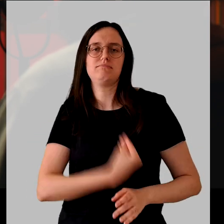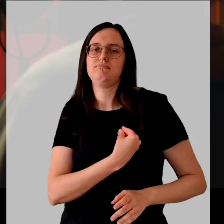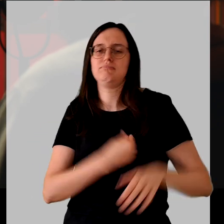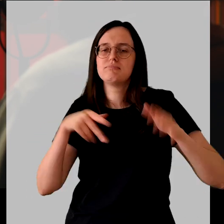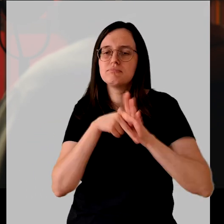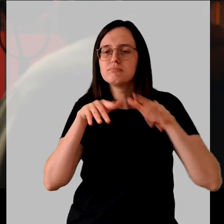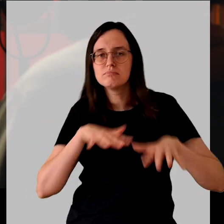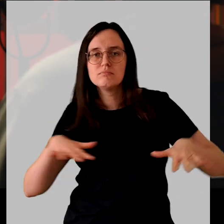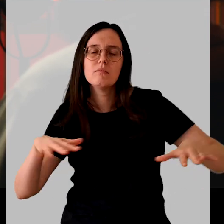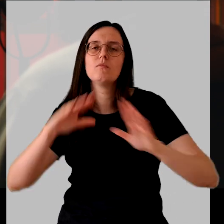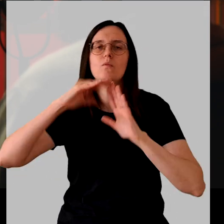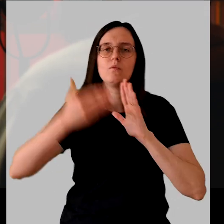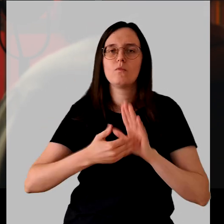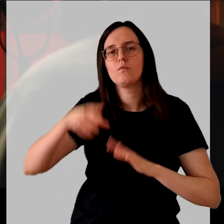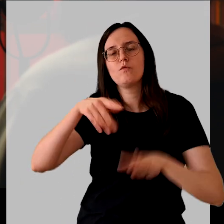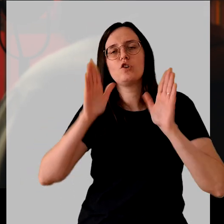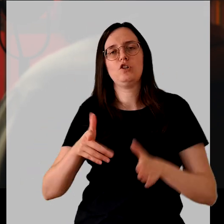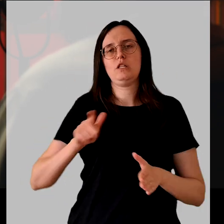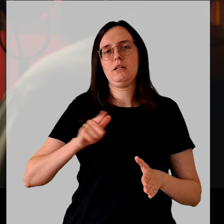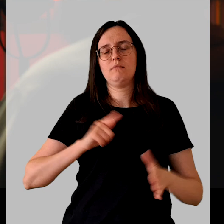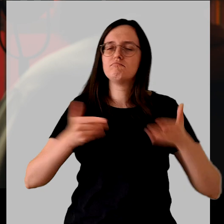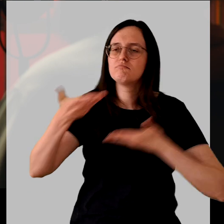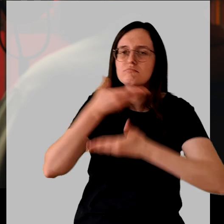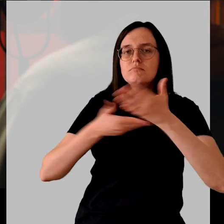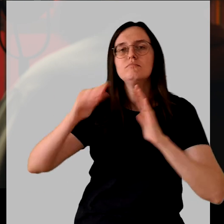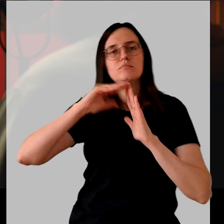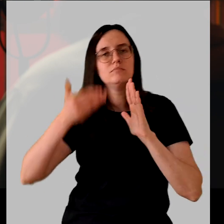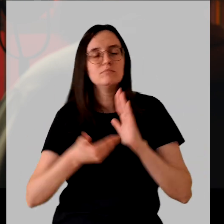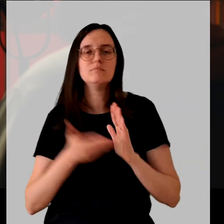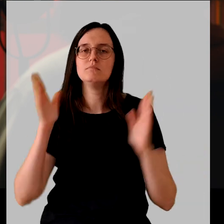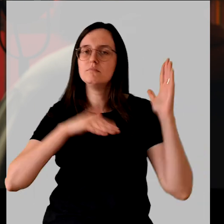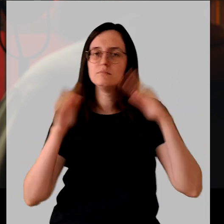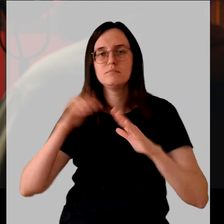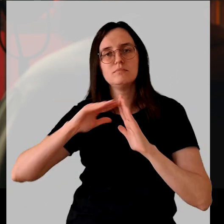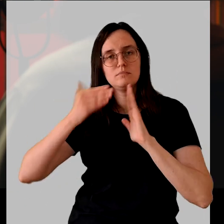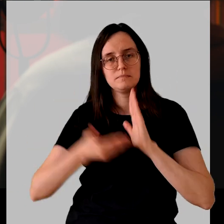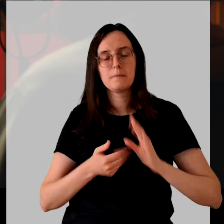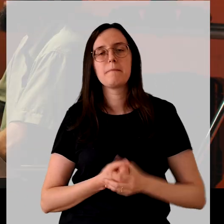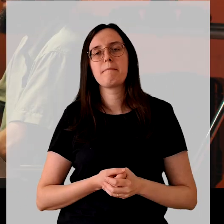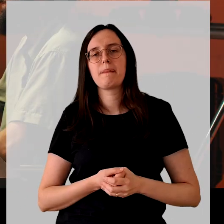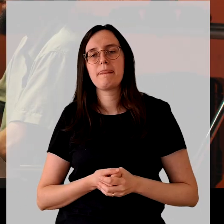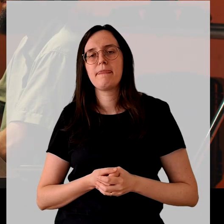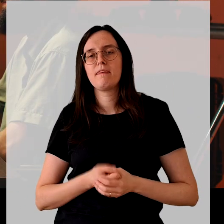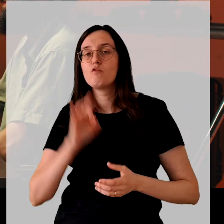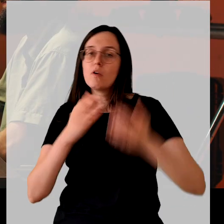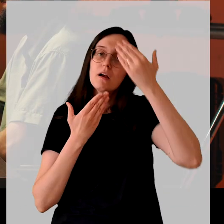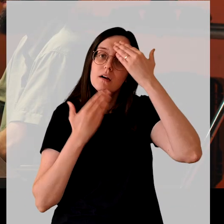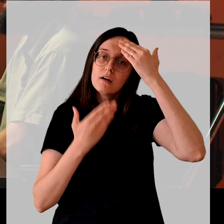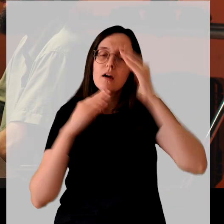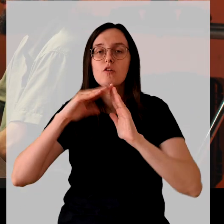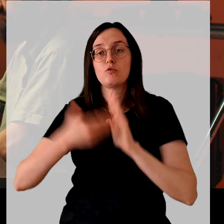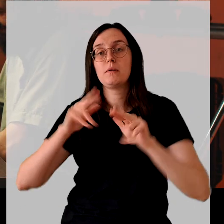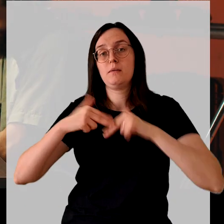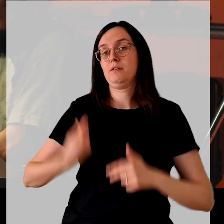essa vivência de SET que você teve, trazer e compartilhar um pouco com todo mundo. Então, só